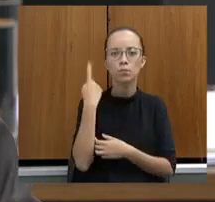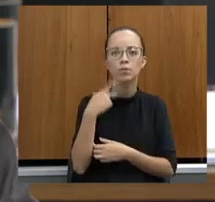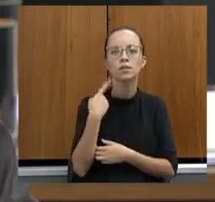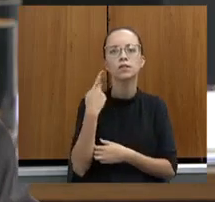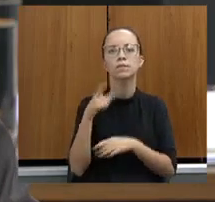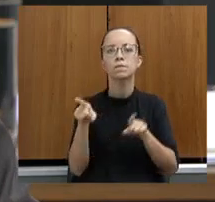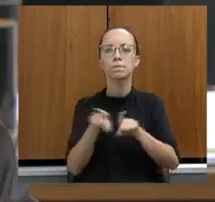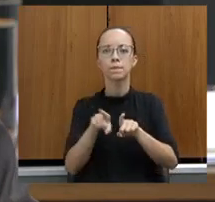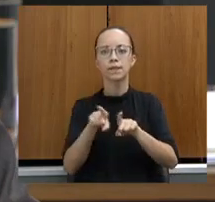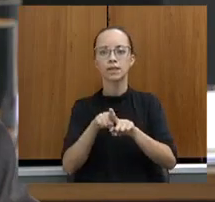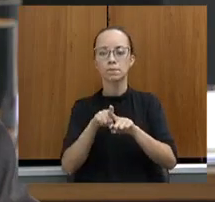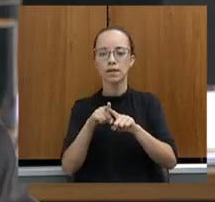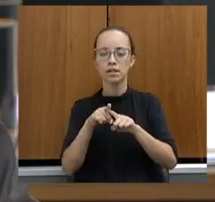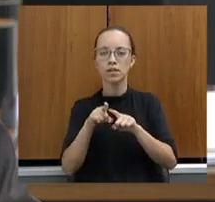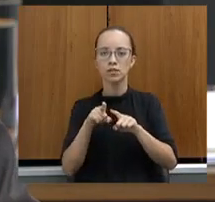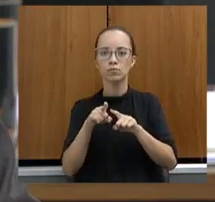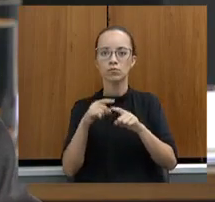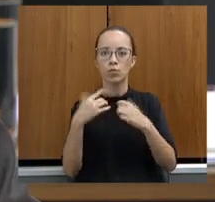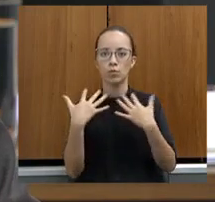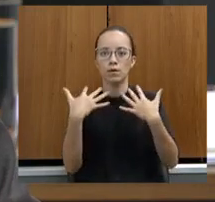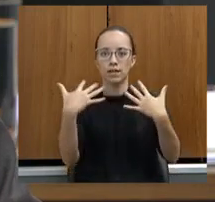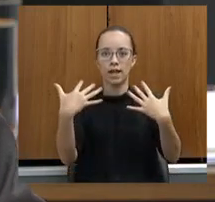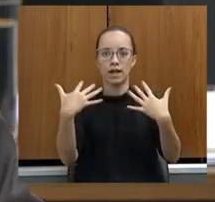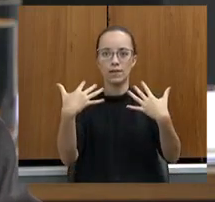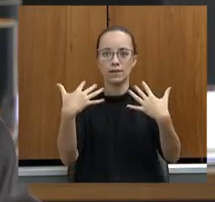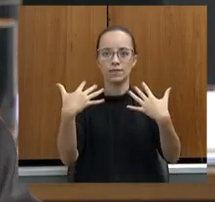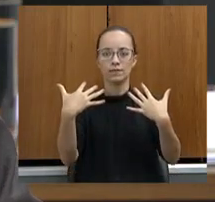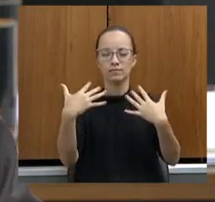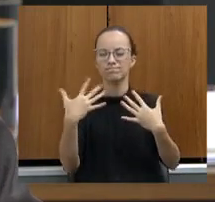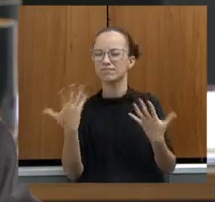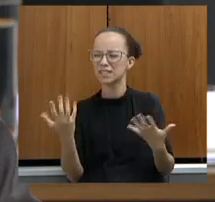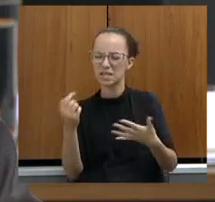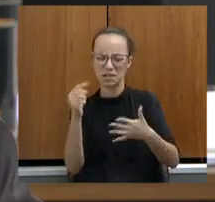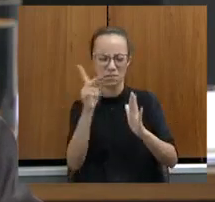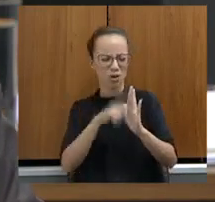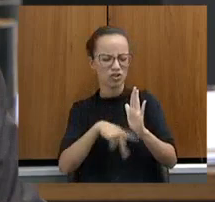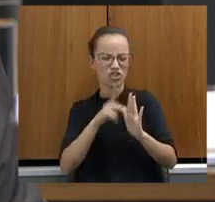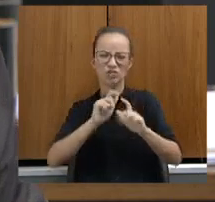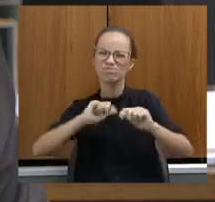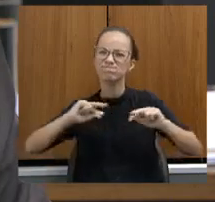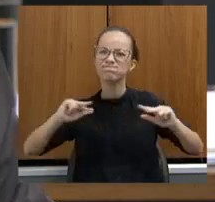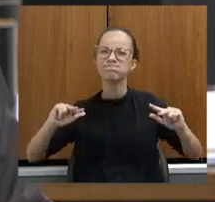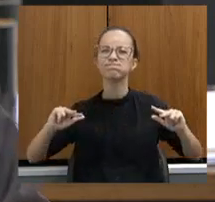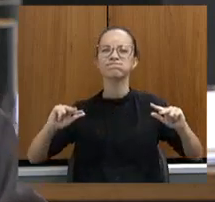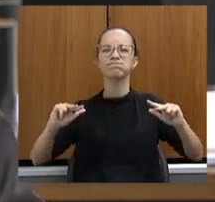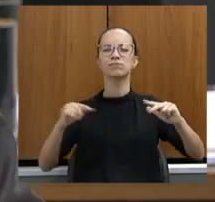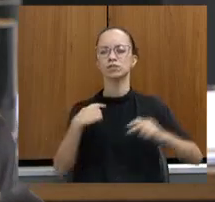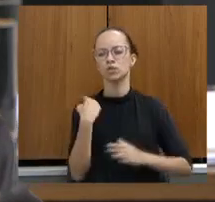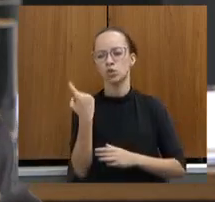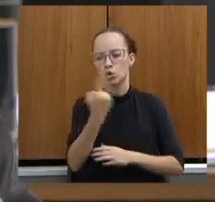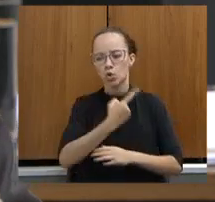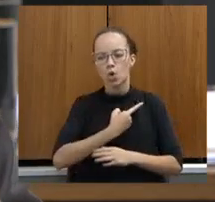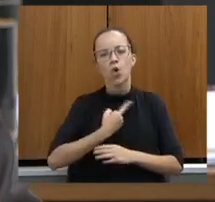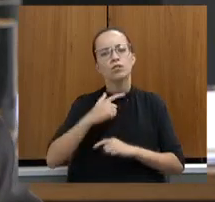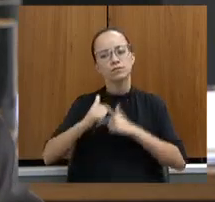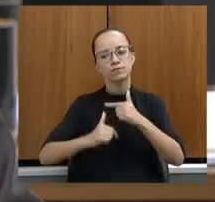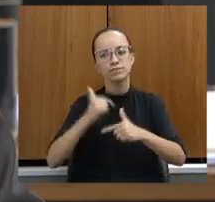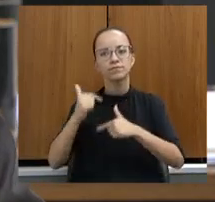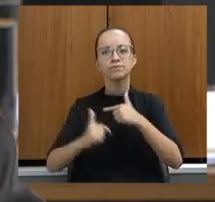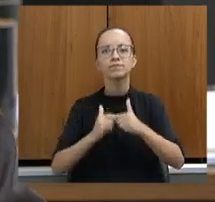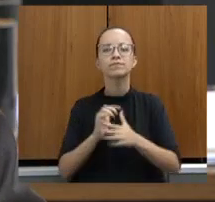também no nosso plenário em dezenas centenas de projetos que podemos apreciar junto nesse